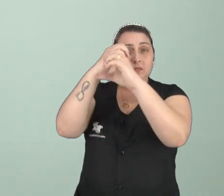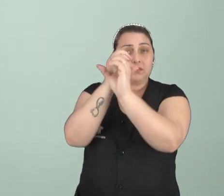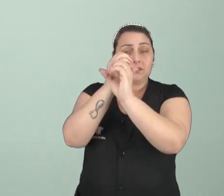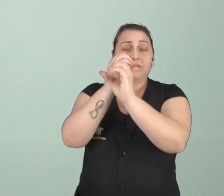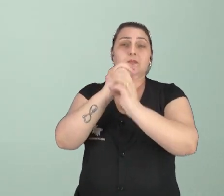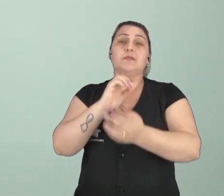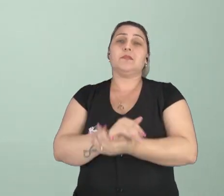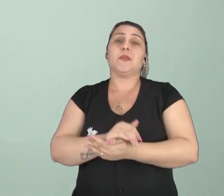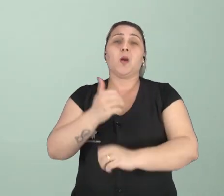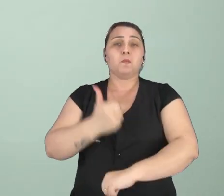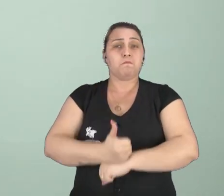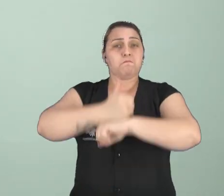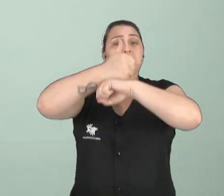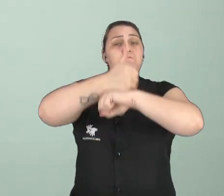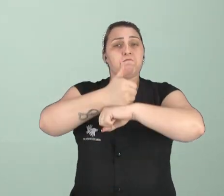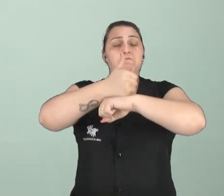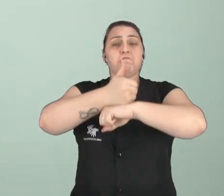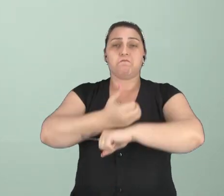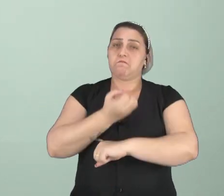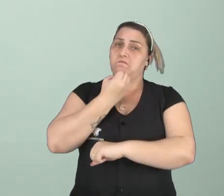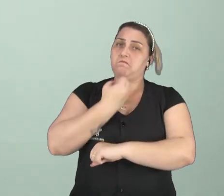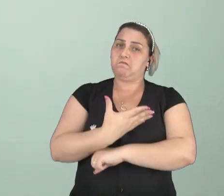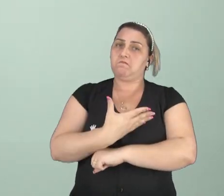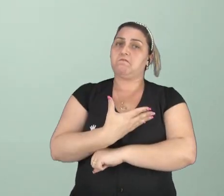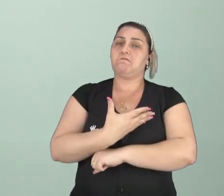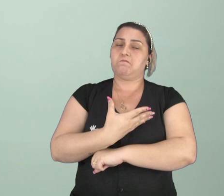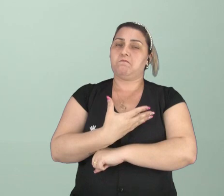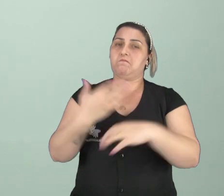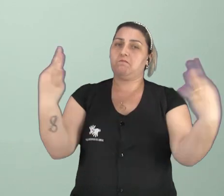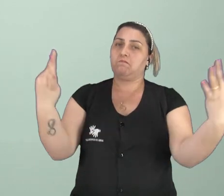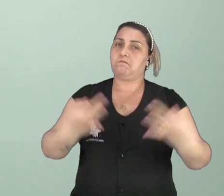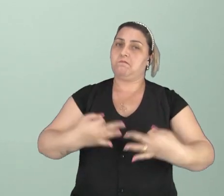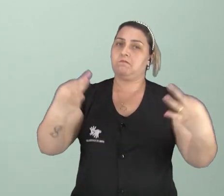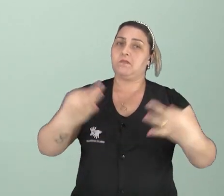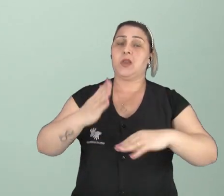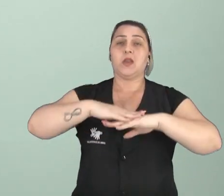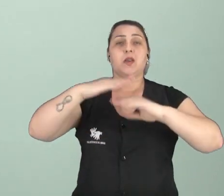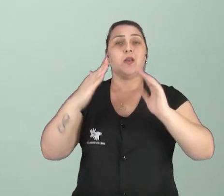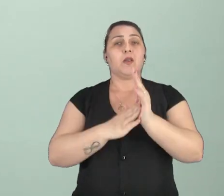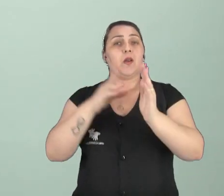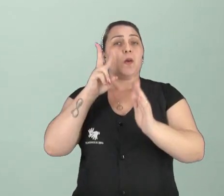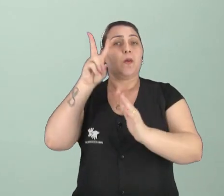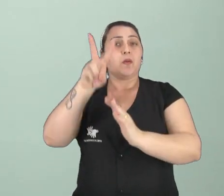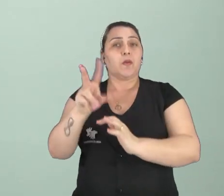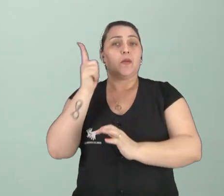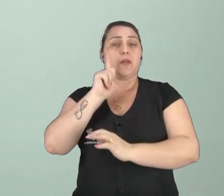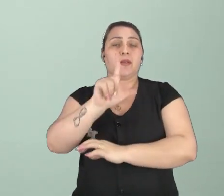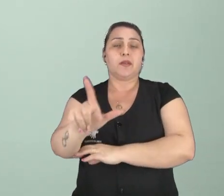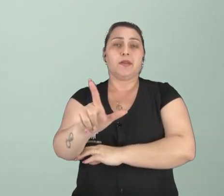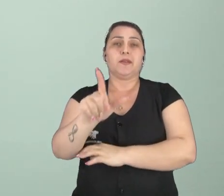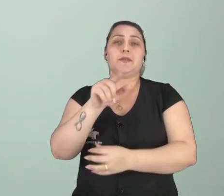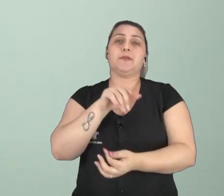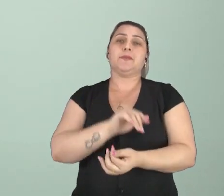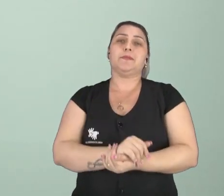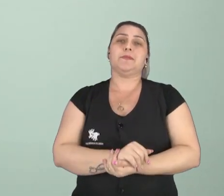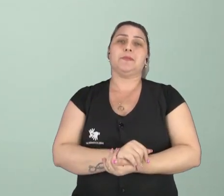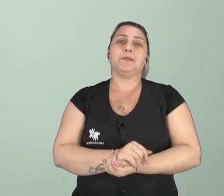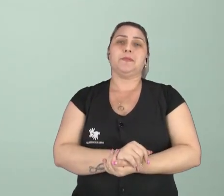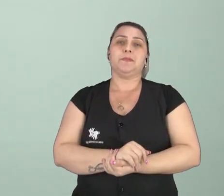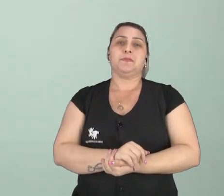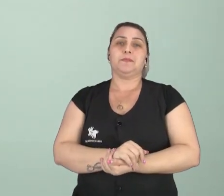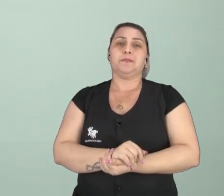com uma qualidade muito, muito, muito gigante. Então, tudo que nosso olho consegue ver, os nossos olhos conseguem